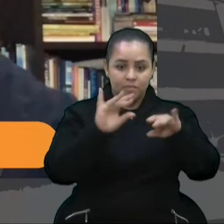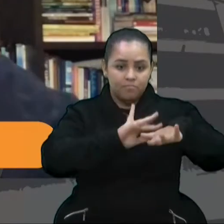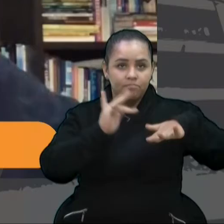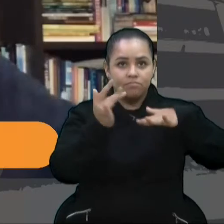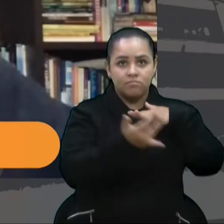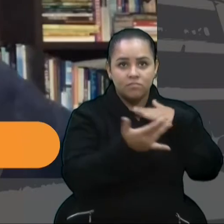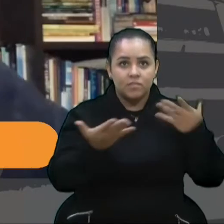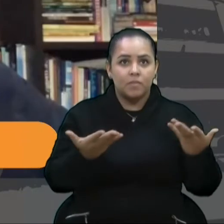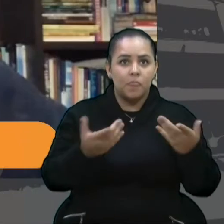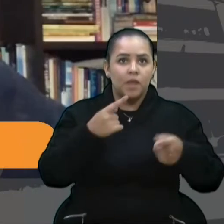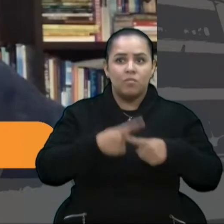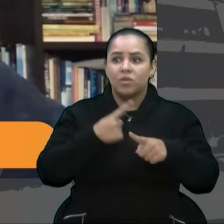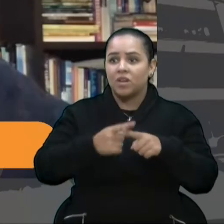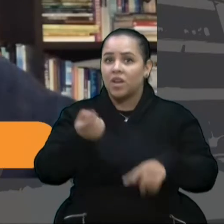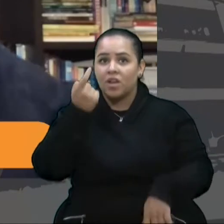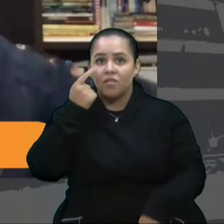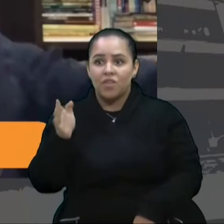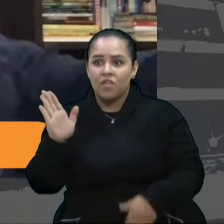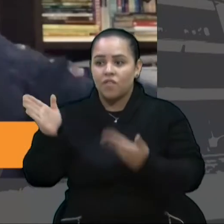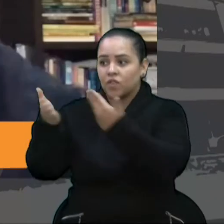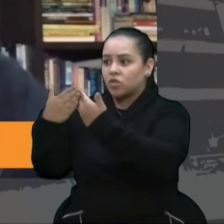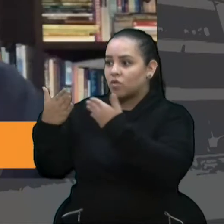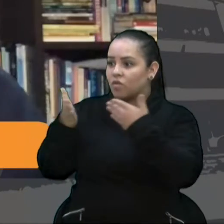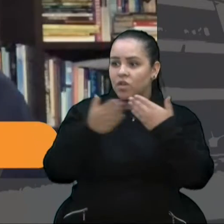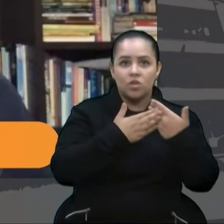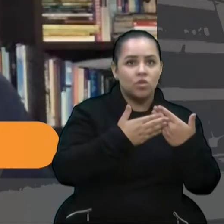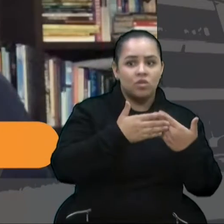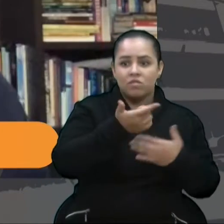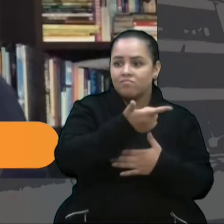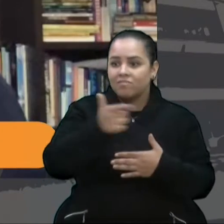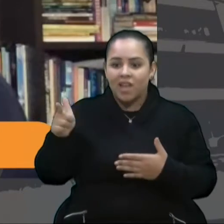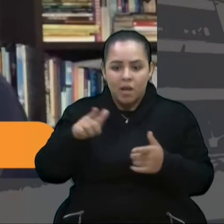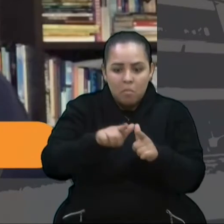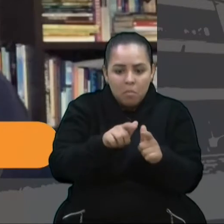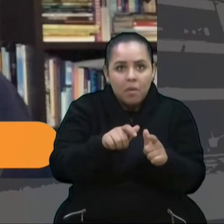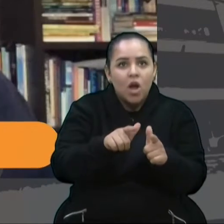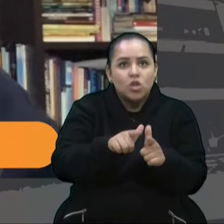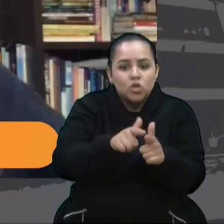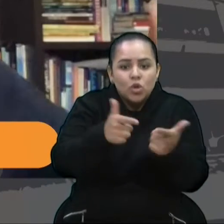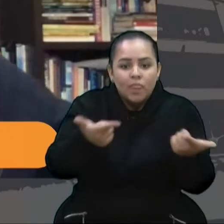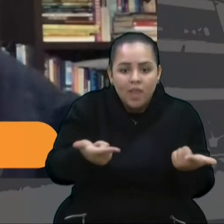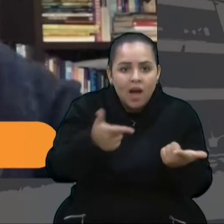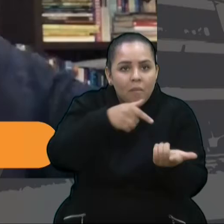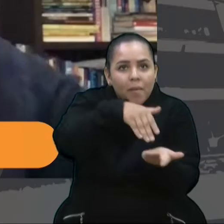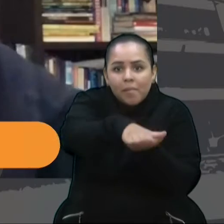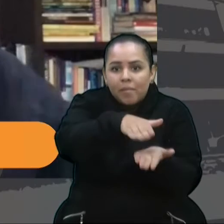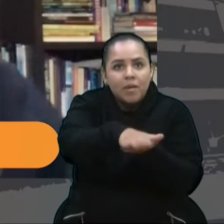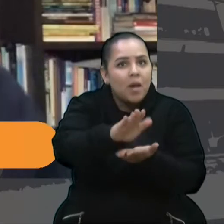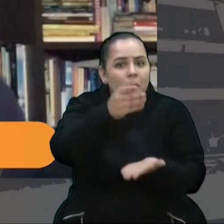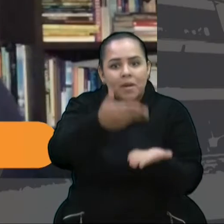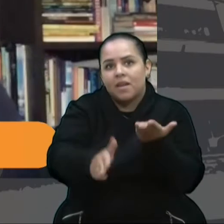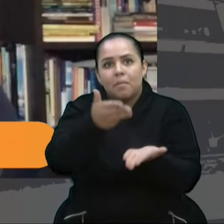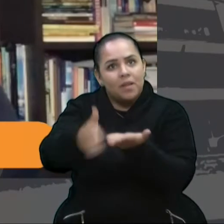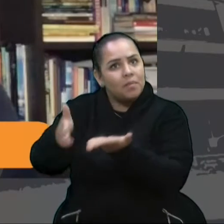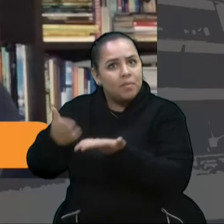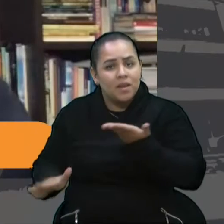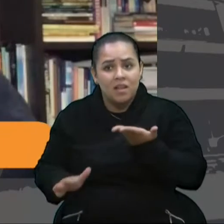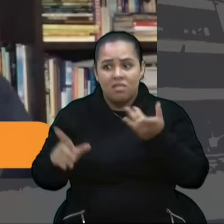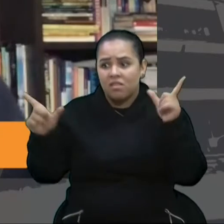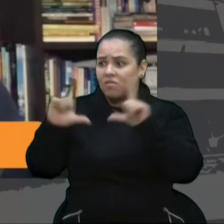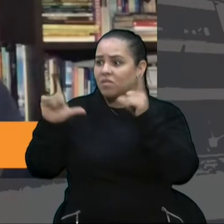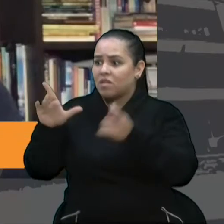vendo aí, fechou o jornal tal, não imprime mais no papel, televisão tal está mal das pernas. Né? Por quê?